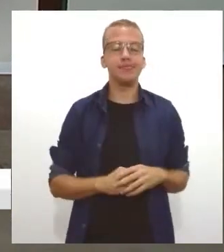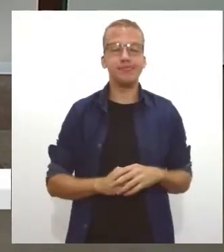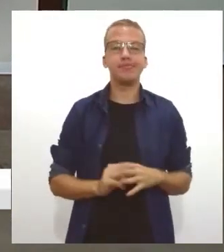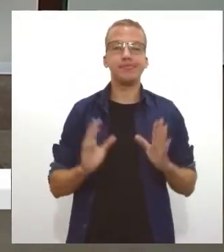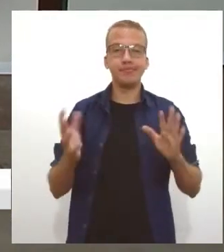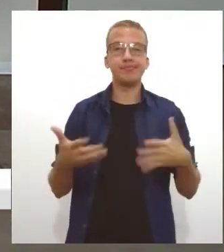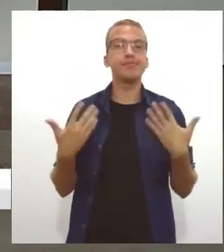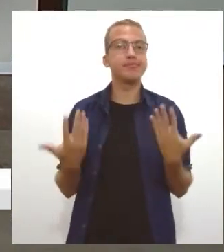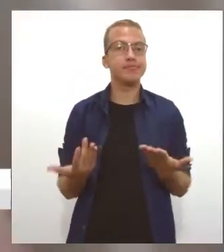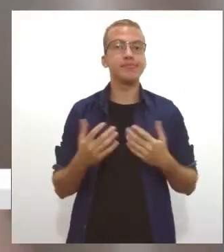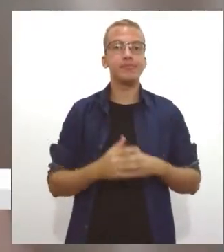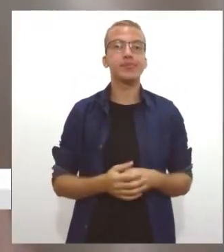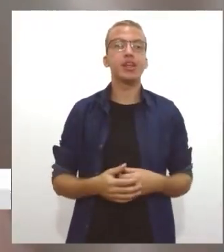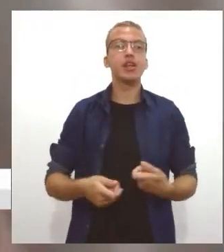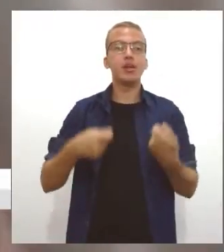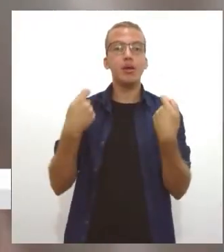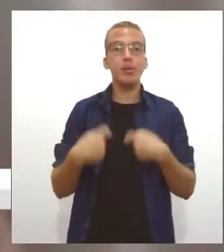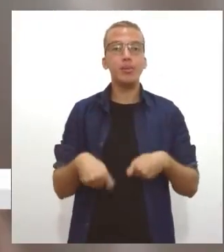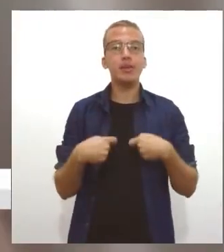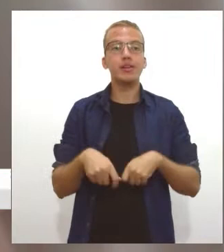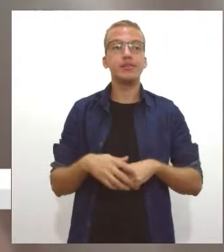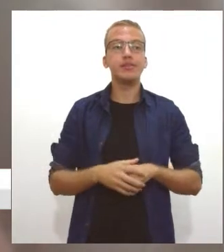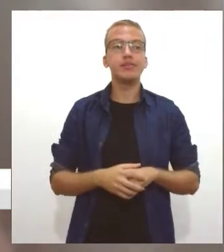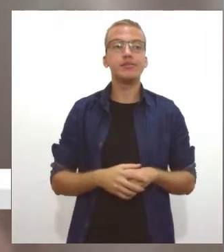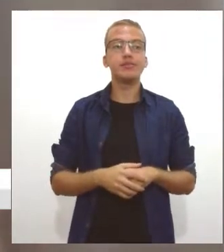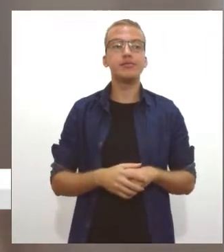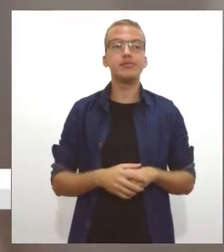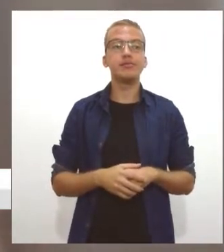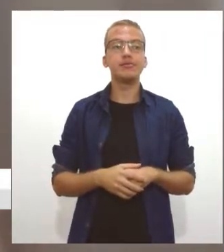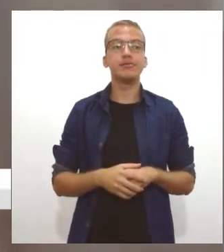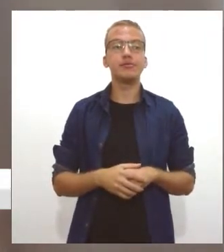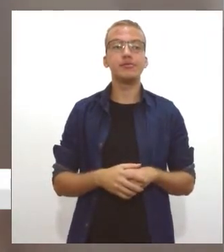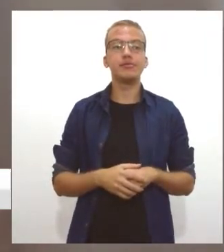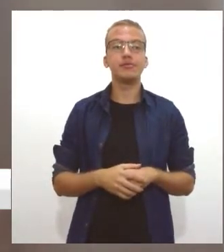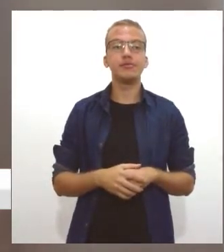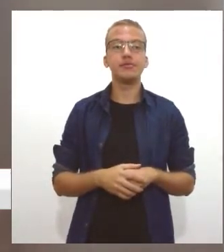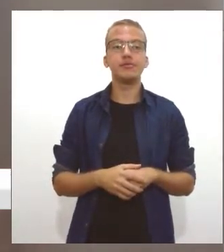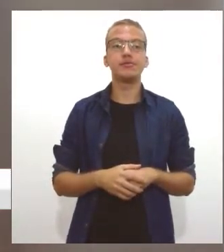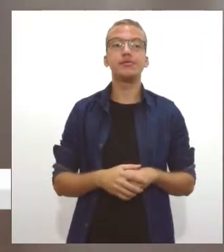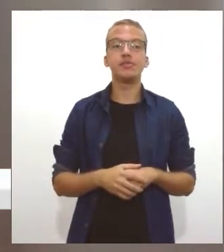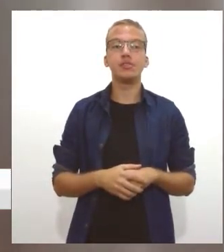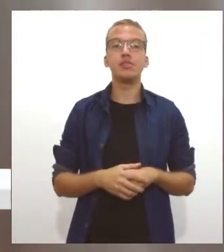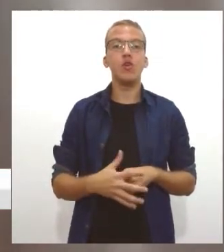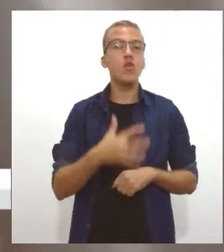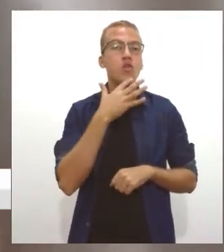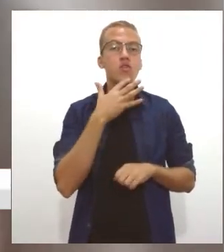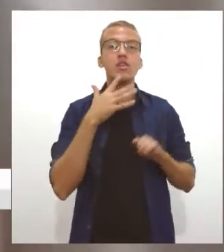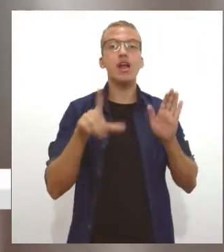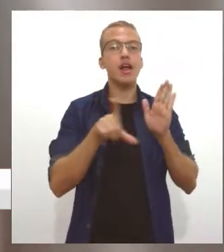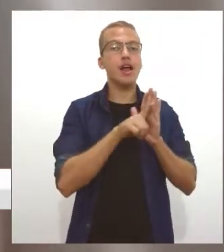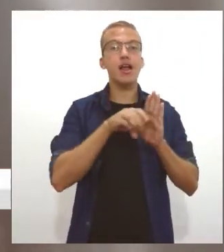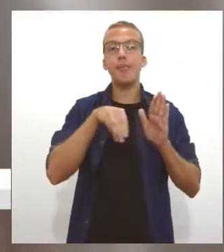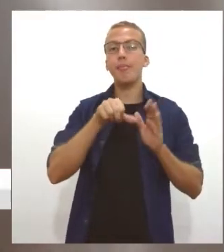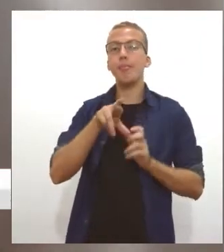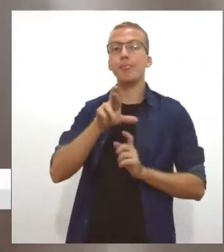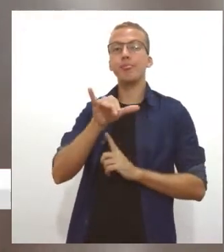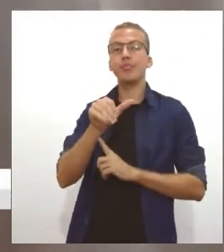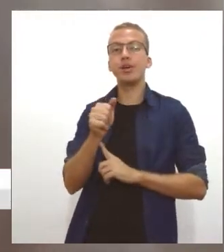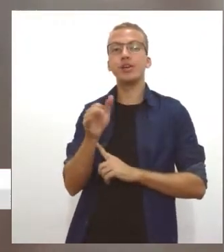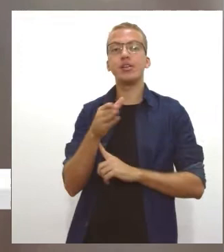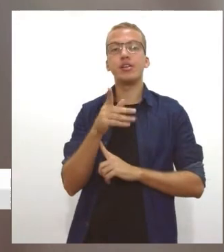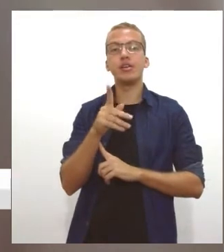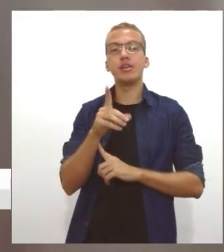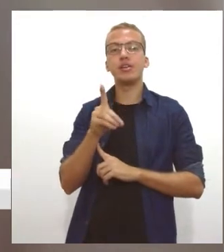realizar uma interpretação da própria, hoje, legislação da Maria da Penha. O que ela institui, que todos os entes da federação, eles